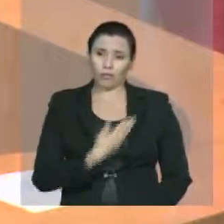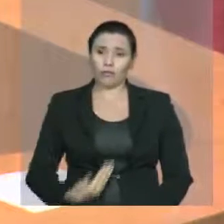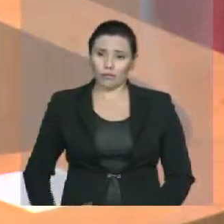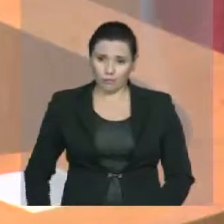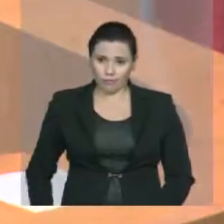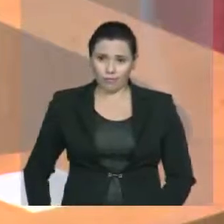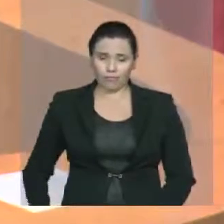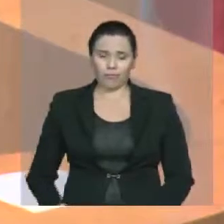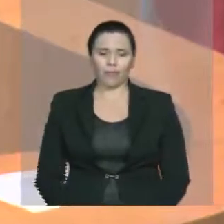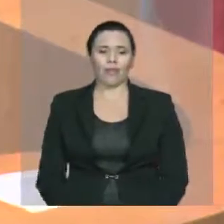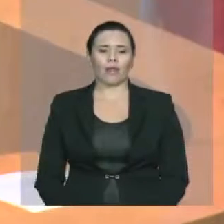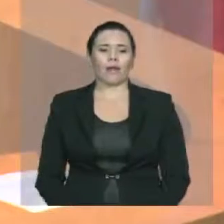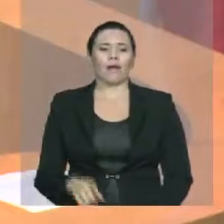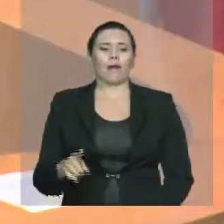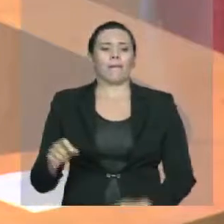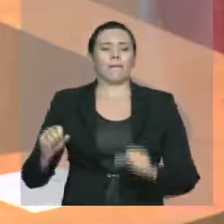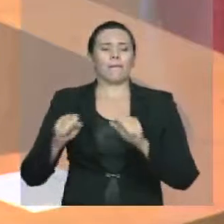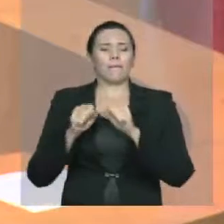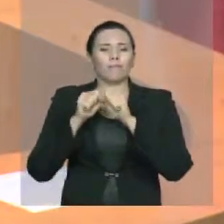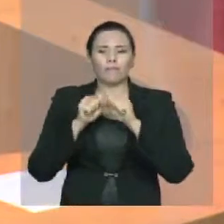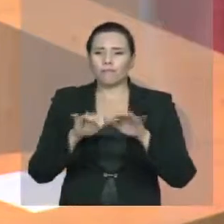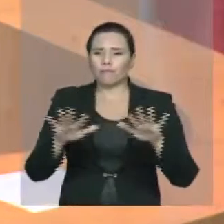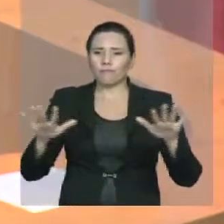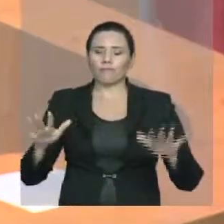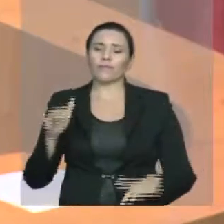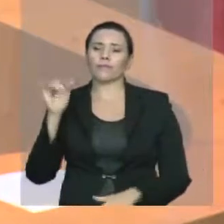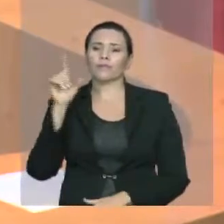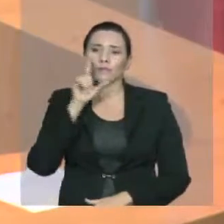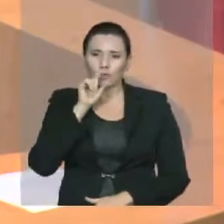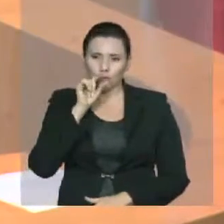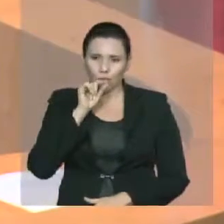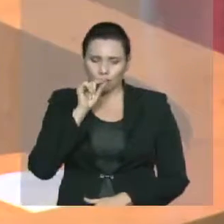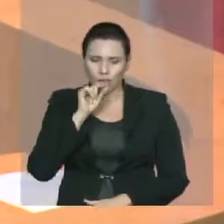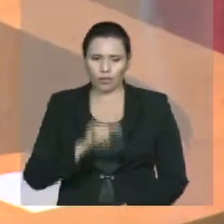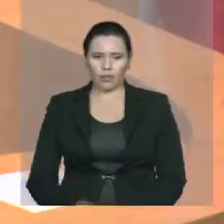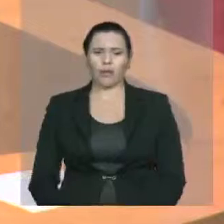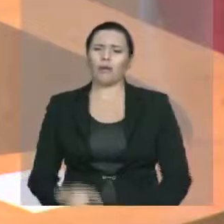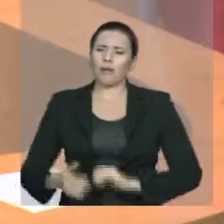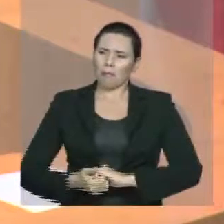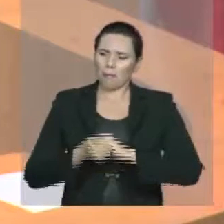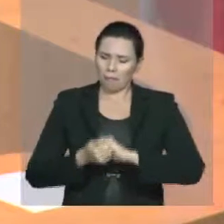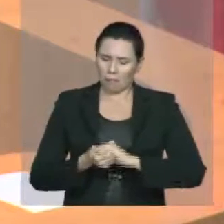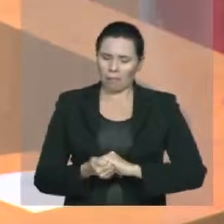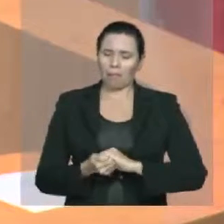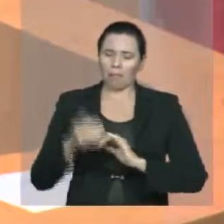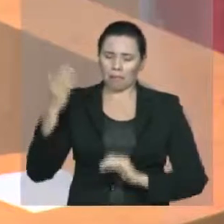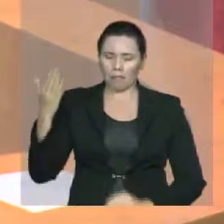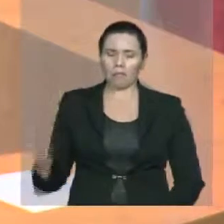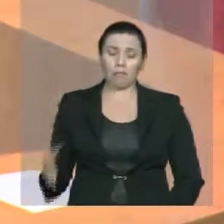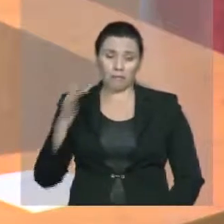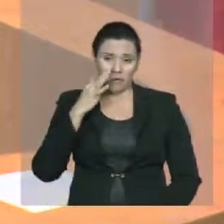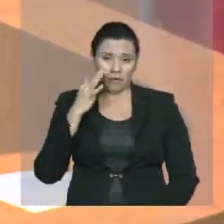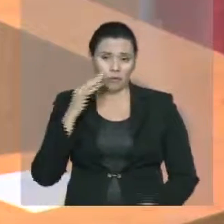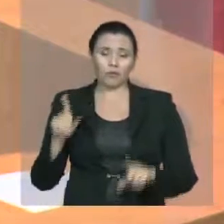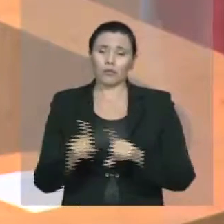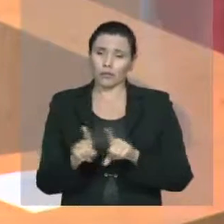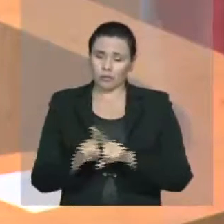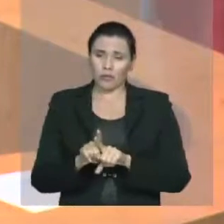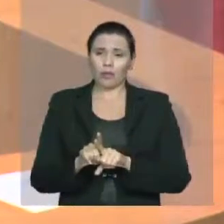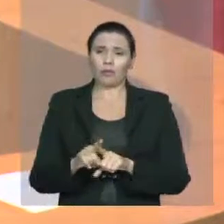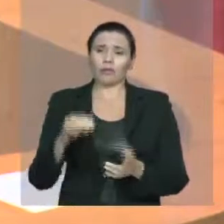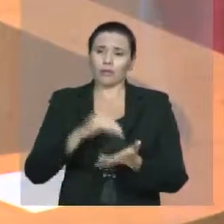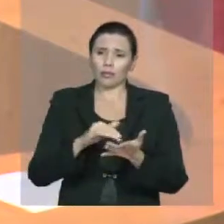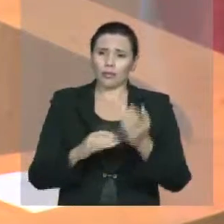a nomeação de mais delegados. Então, parabenizar o governador Flávio Dino, parabenizar a Secretaria de Segurança Pública do Estado do Maranhão para a